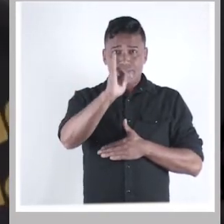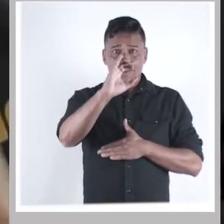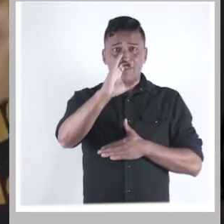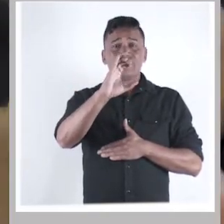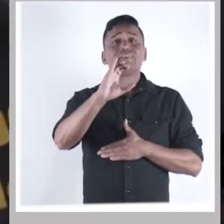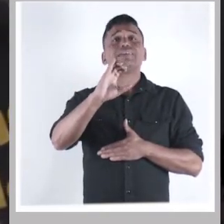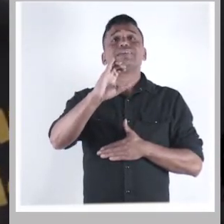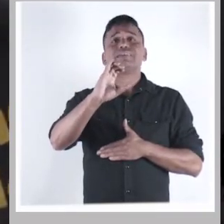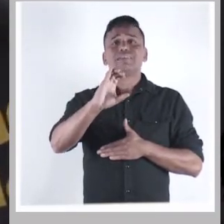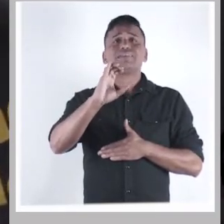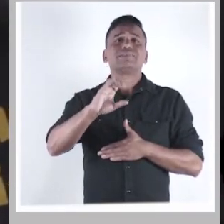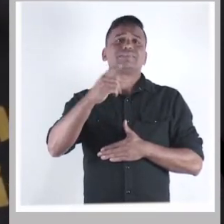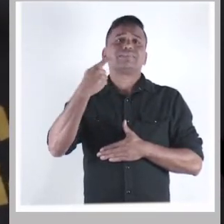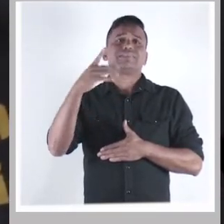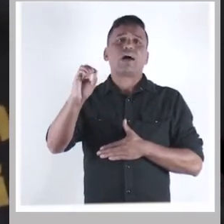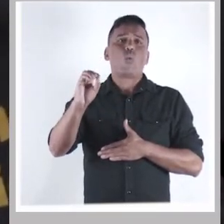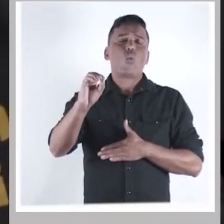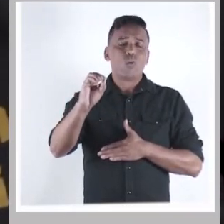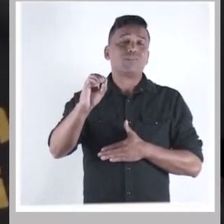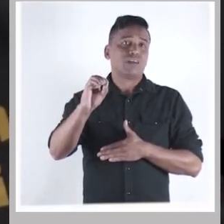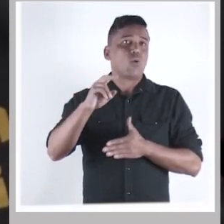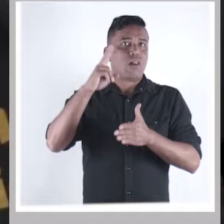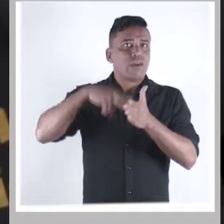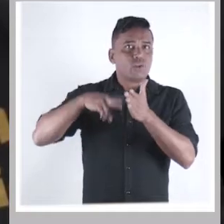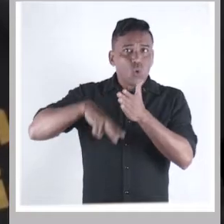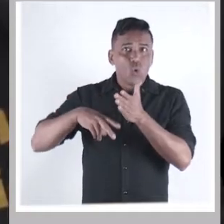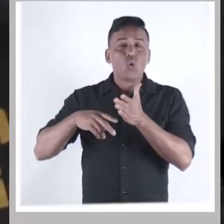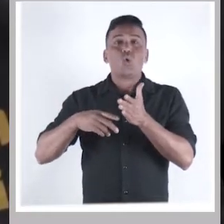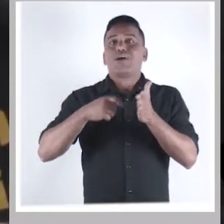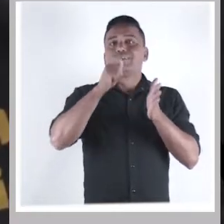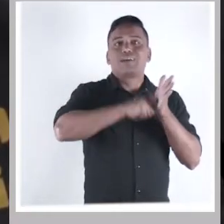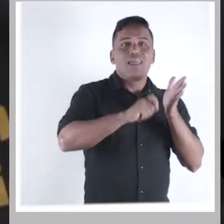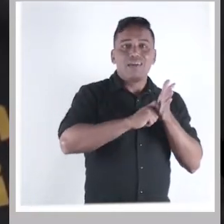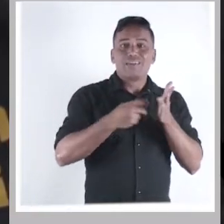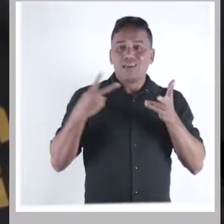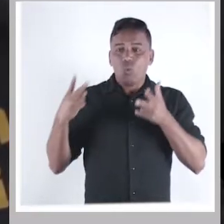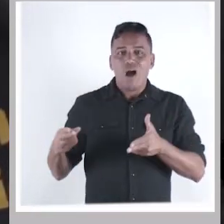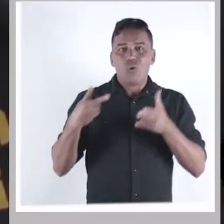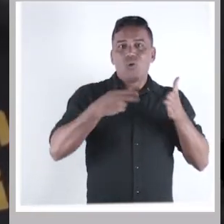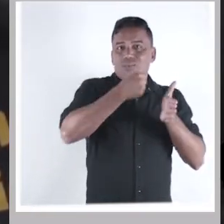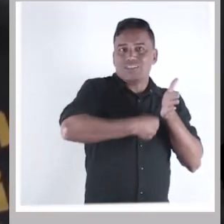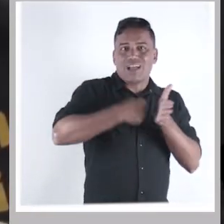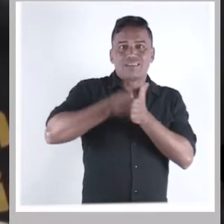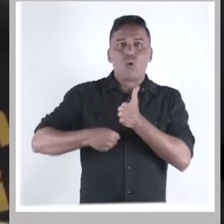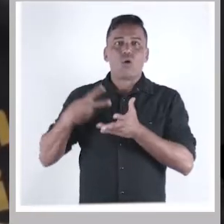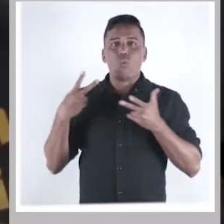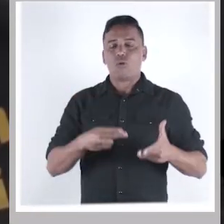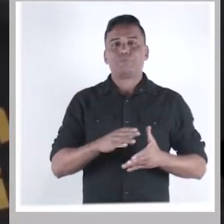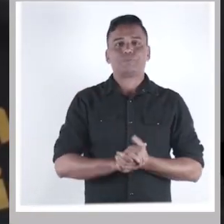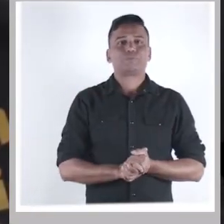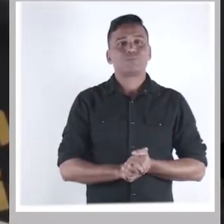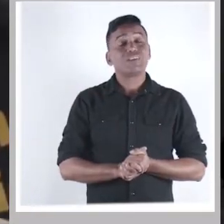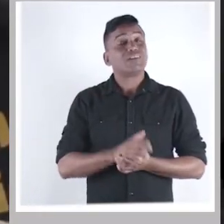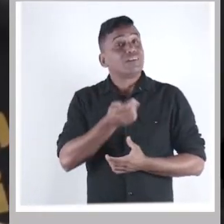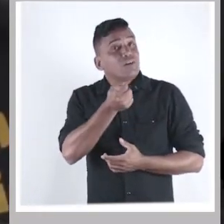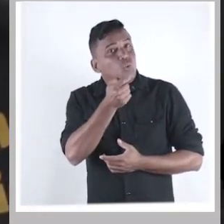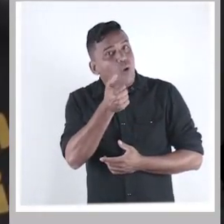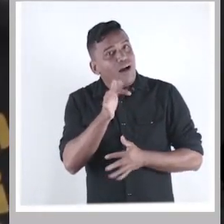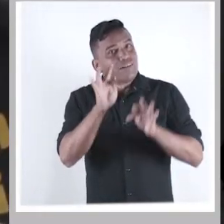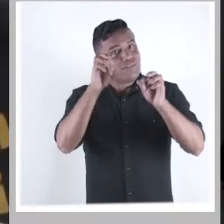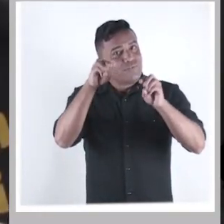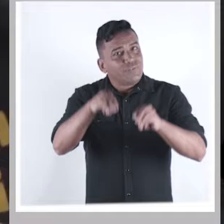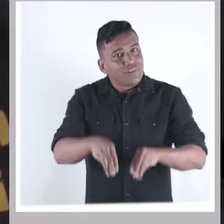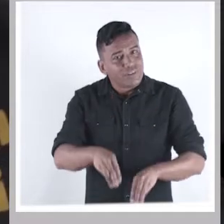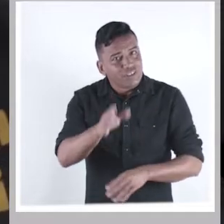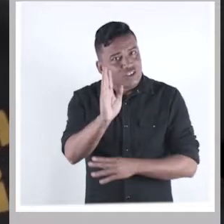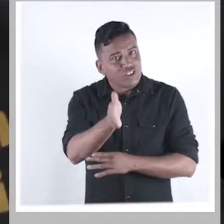à escrita quanto eu me dedico à leitura, sabe? Dalva, isso é muito legal. E assim, a gente vai